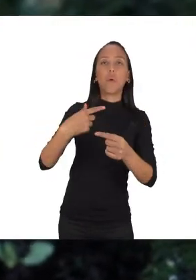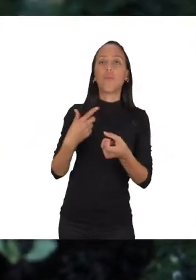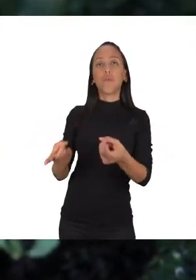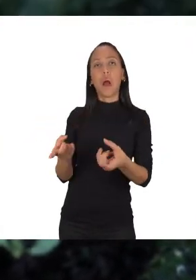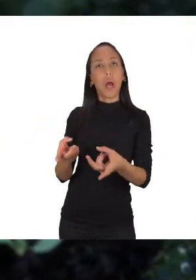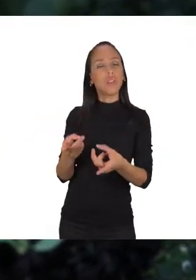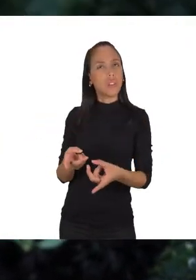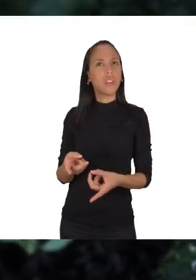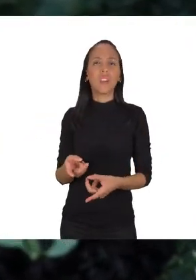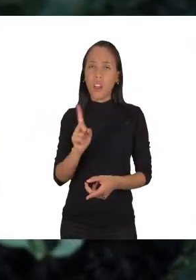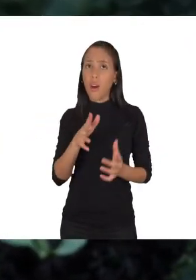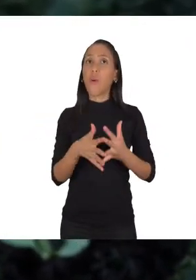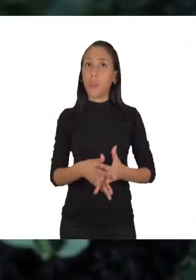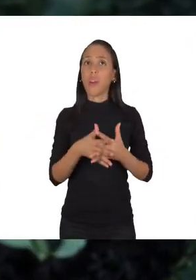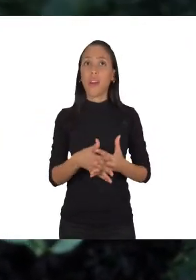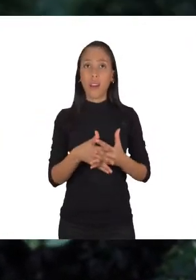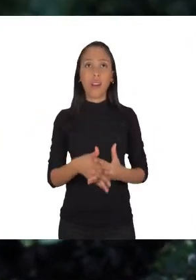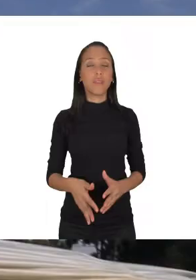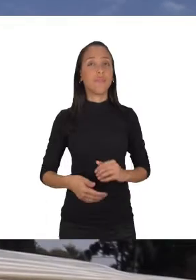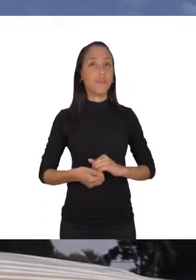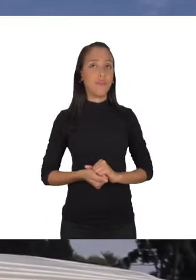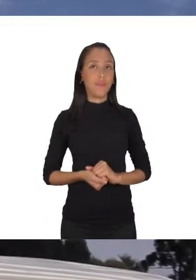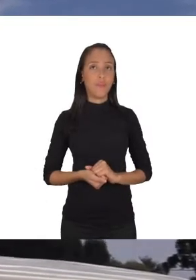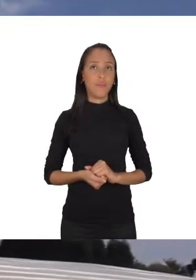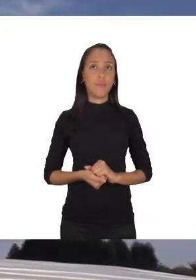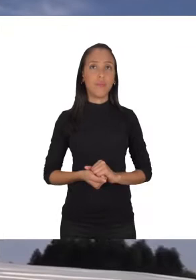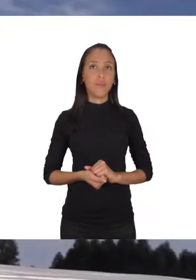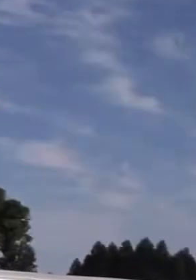ainda. É uma coisa bem complicada.